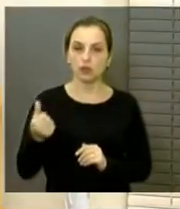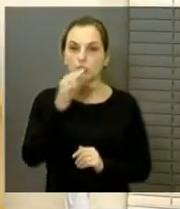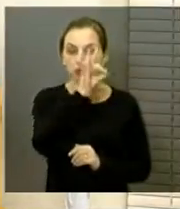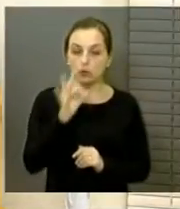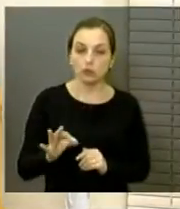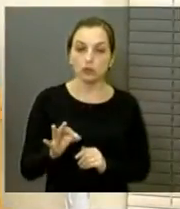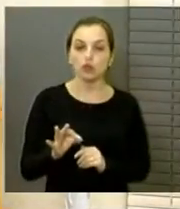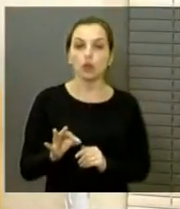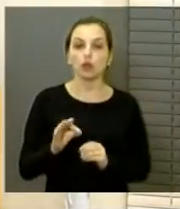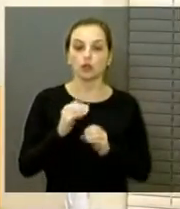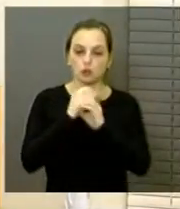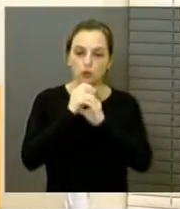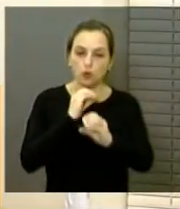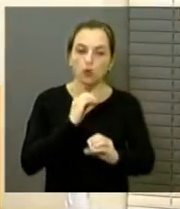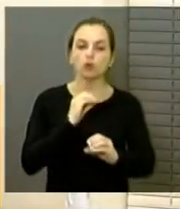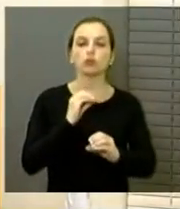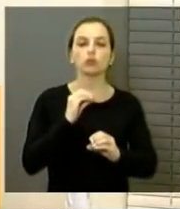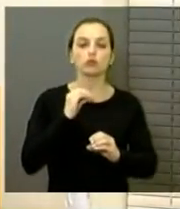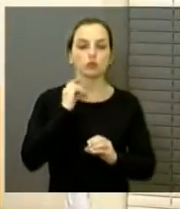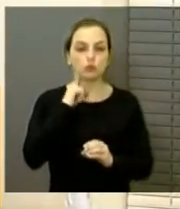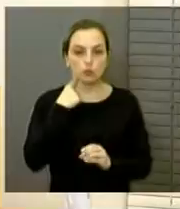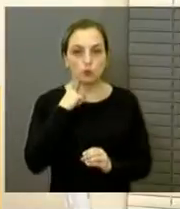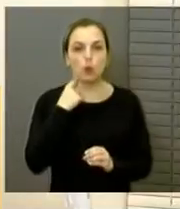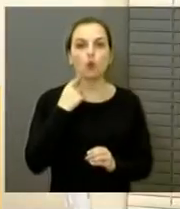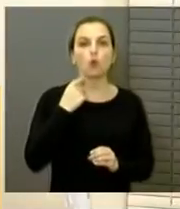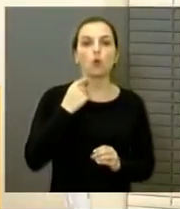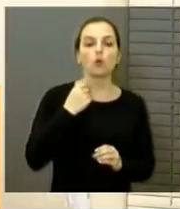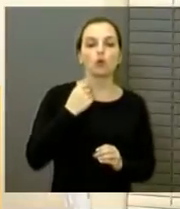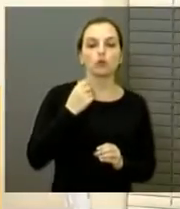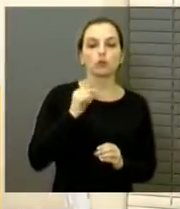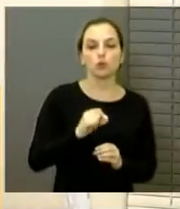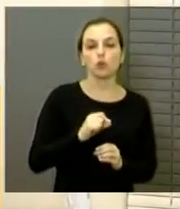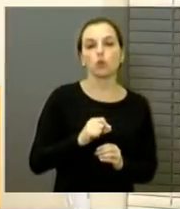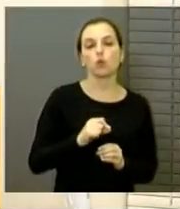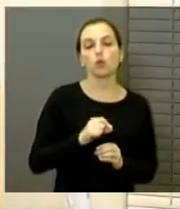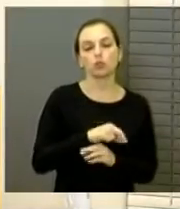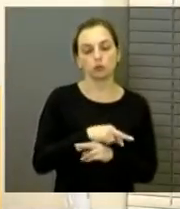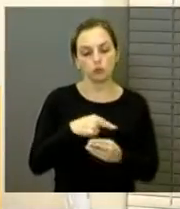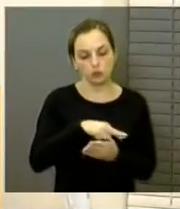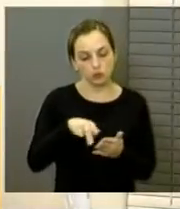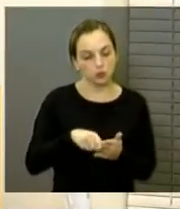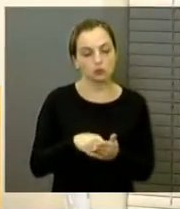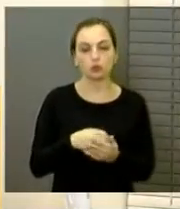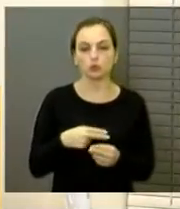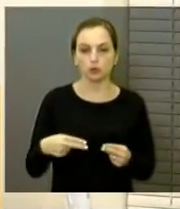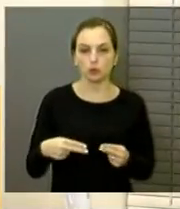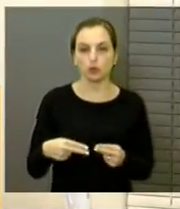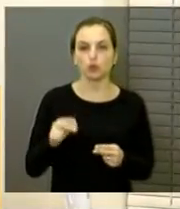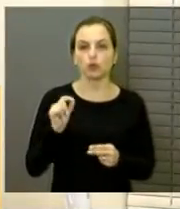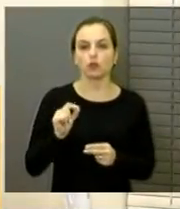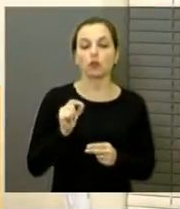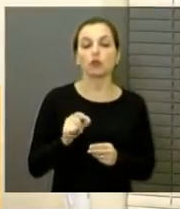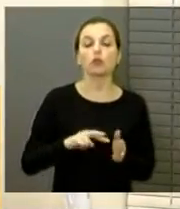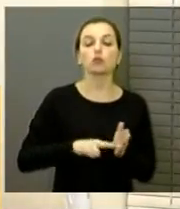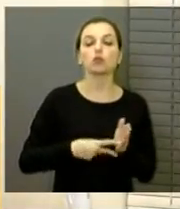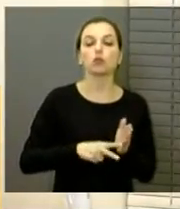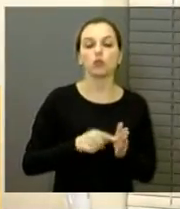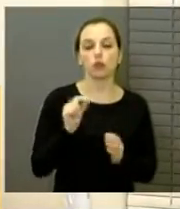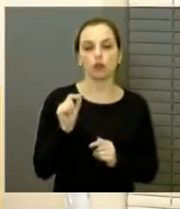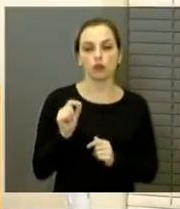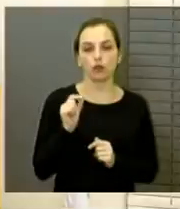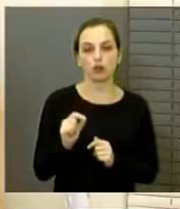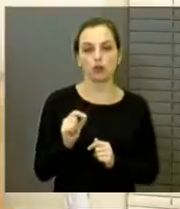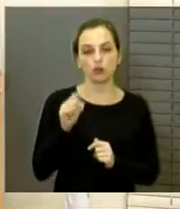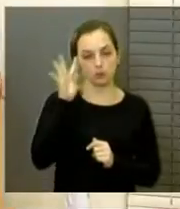14,66%, de outras taxas, ou seja, de resíduos sólidos, de esgoto. O que eu quero dizer com isso?